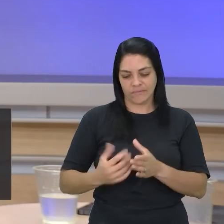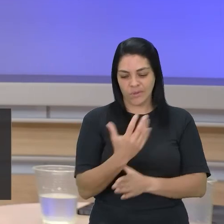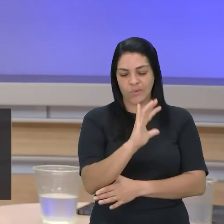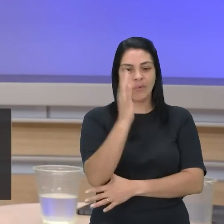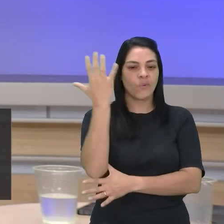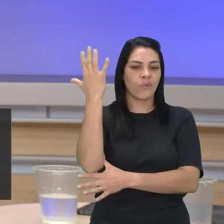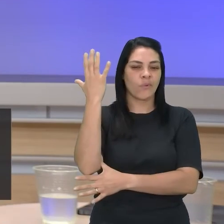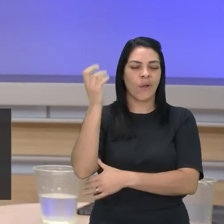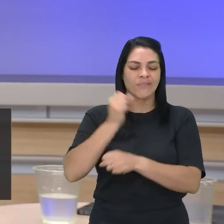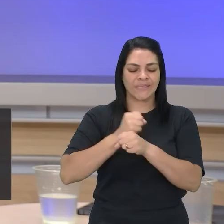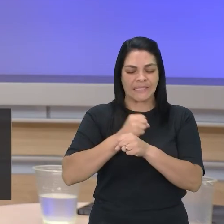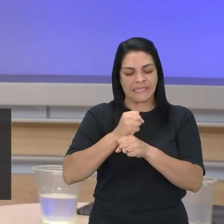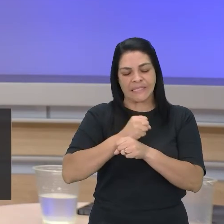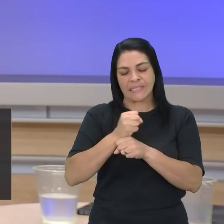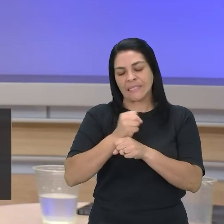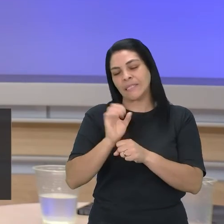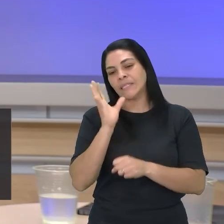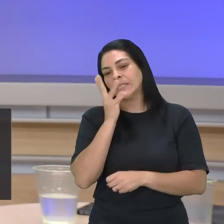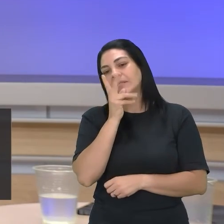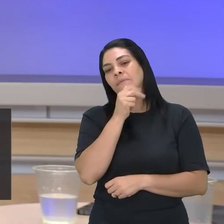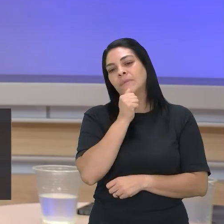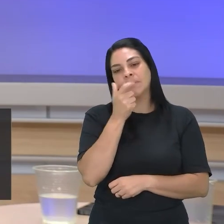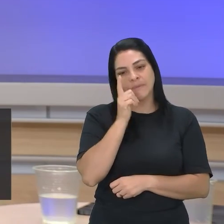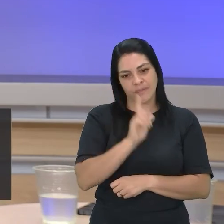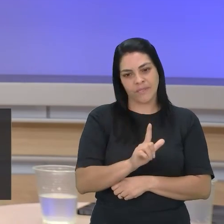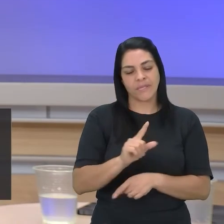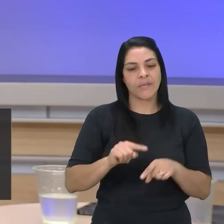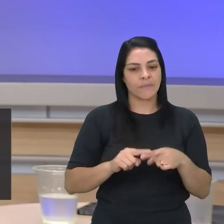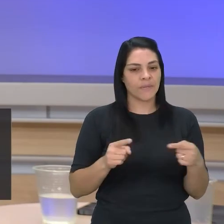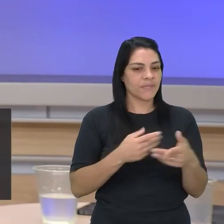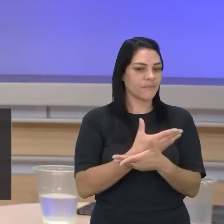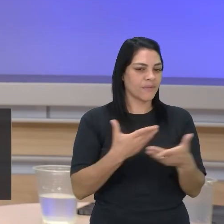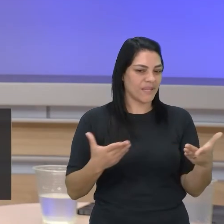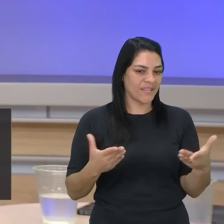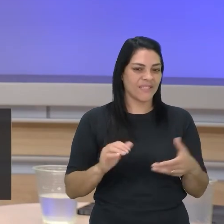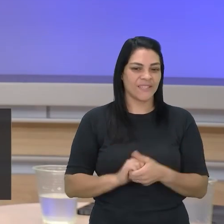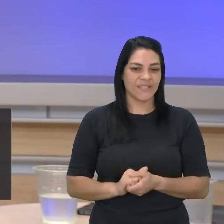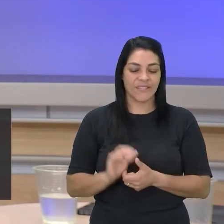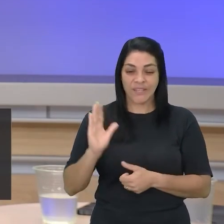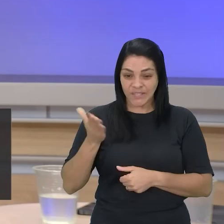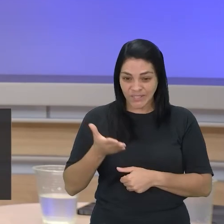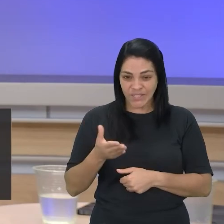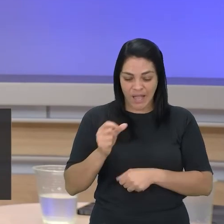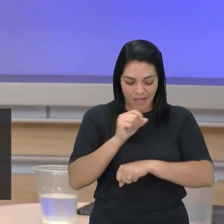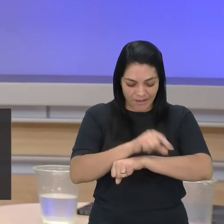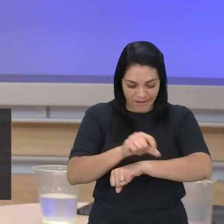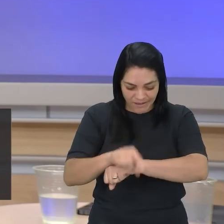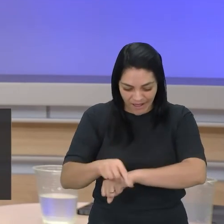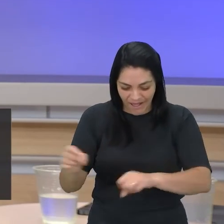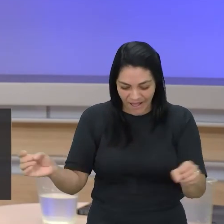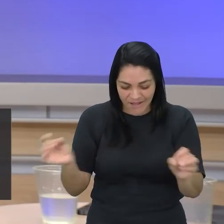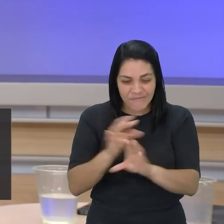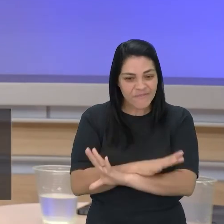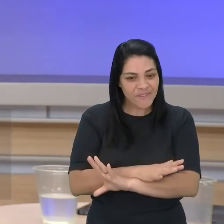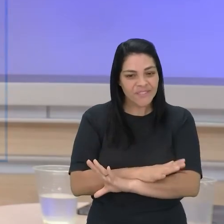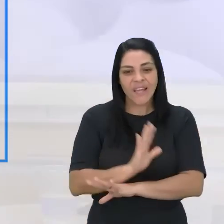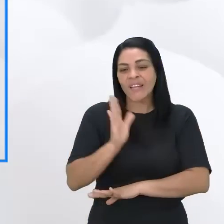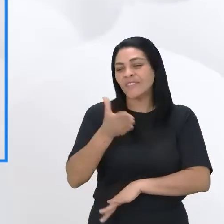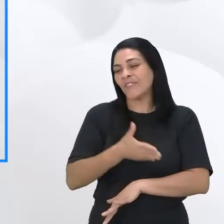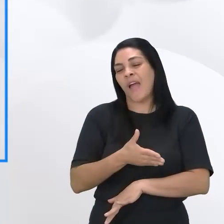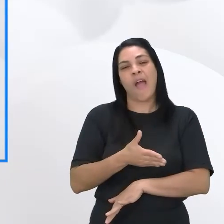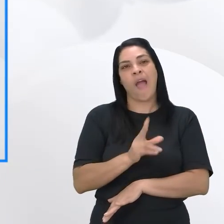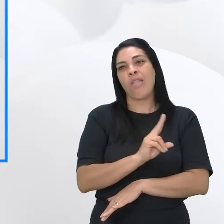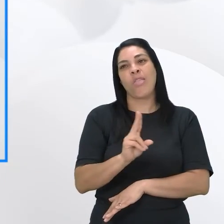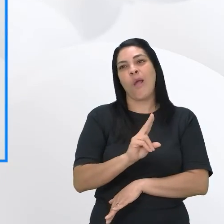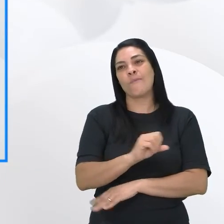vão levar anos para chegar a esse porte, né? Mas para a gente lá com as mudas, a gente já configura como sendo uma mini floresta em processo